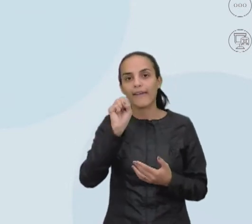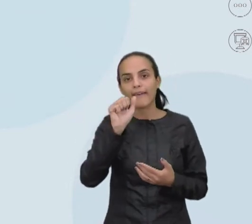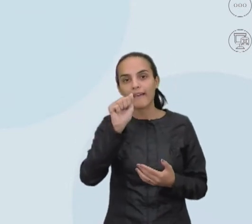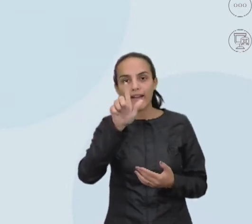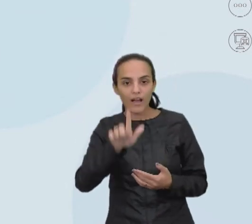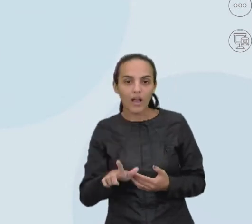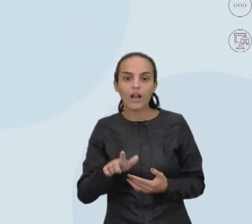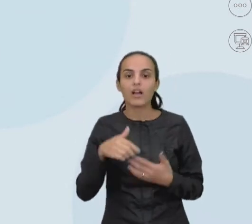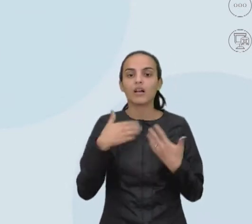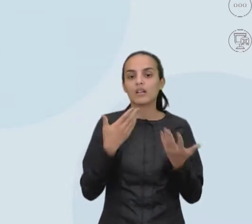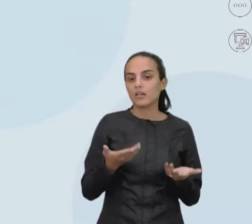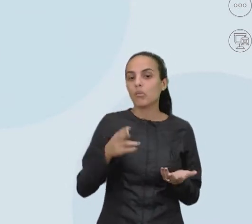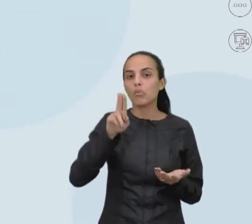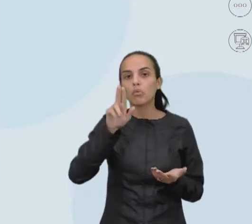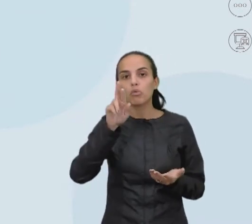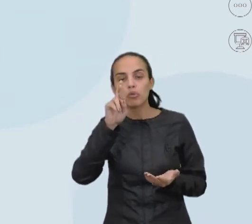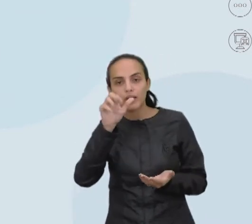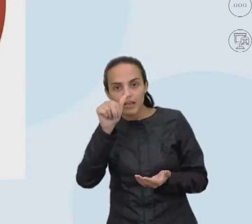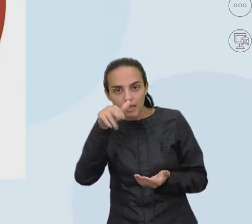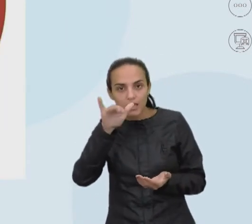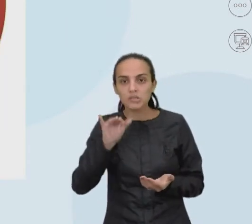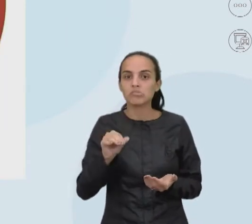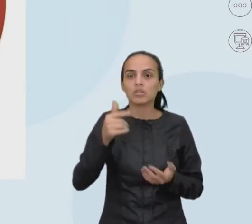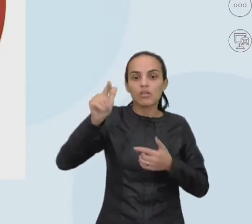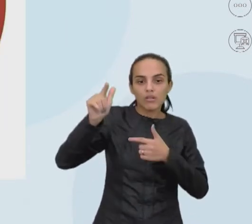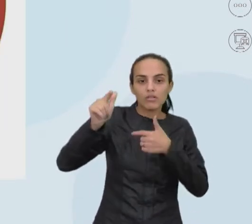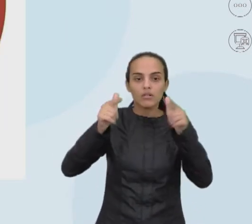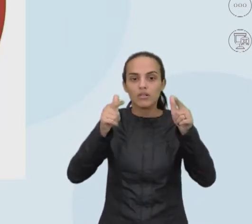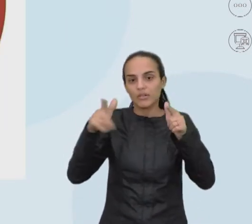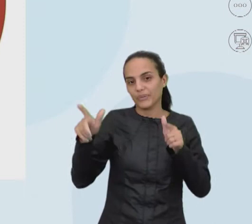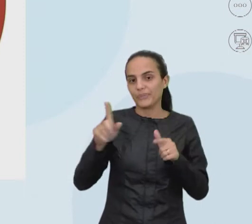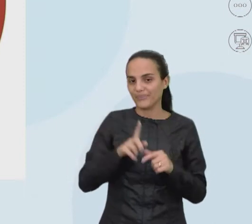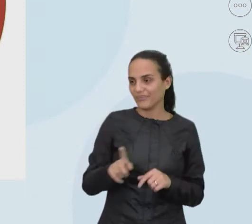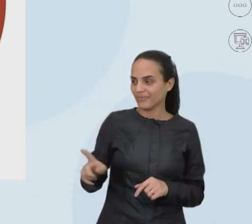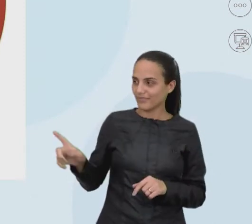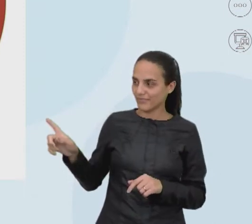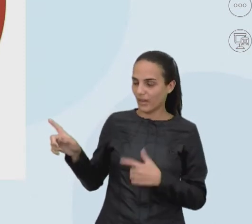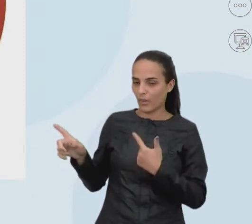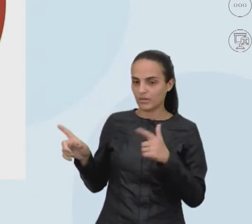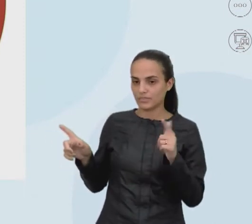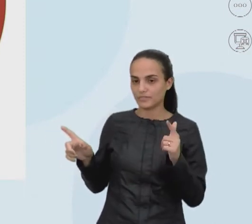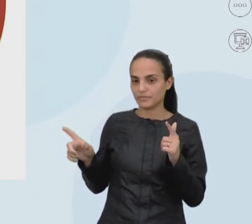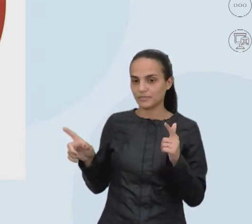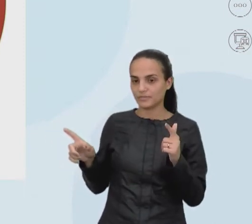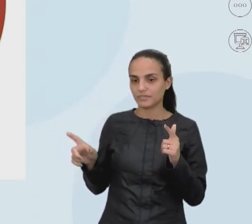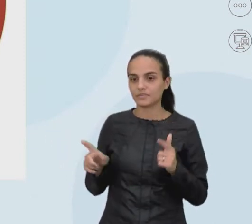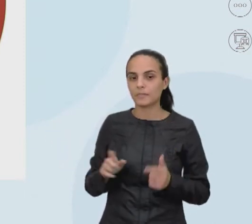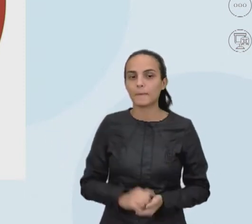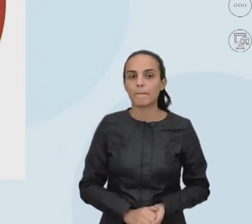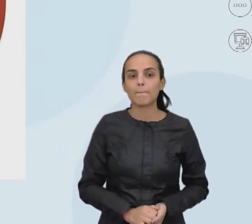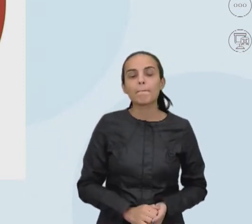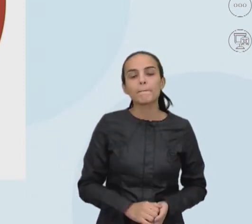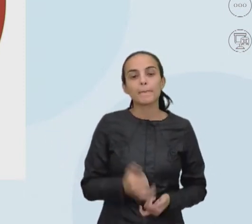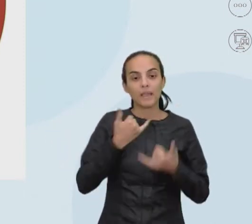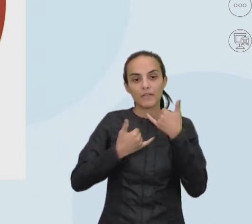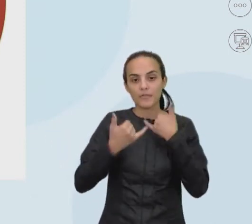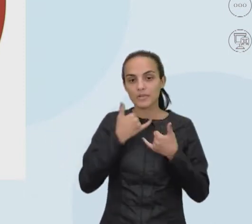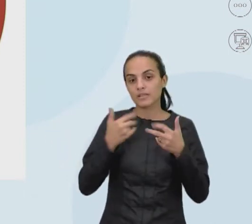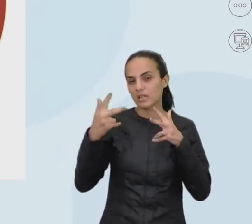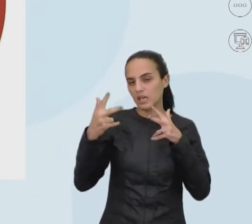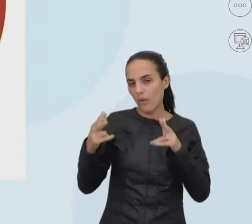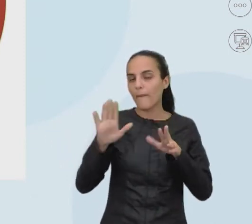mineral, urânio e outras. Aí aqui é a mesma informação, só que aqui a